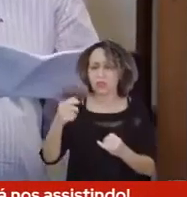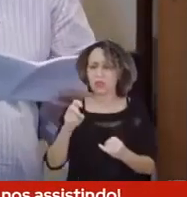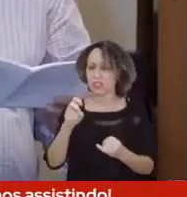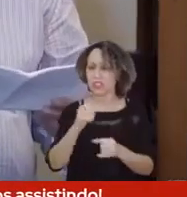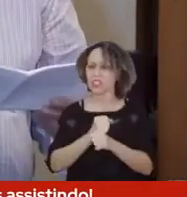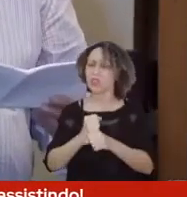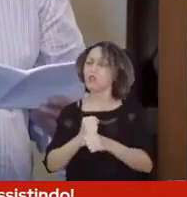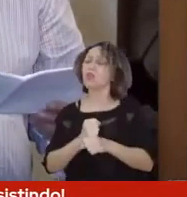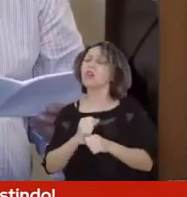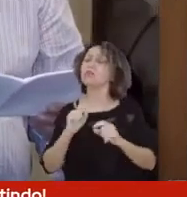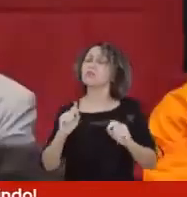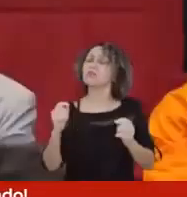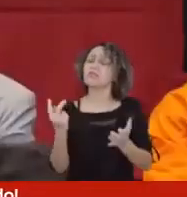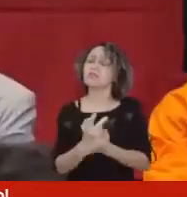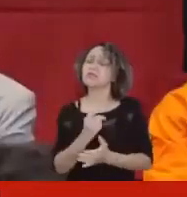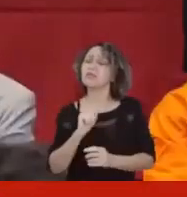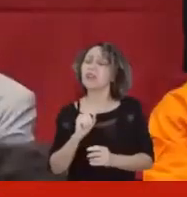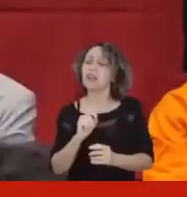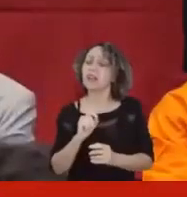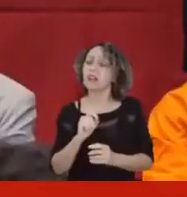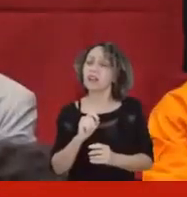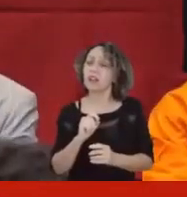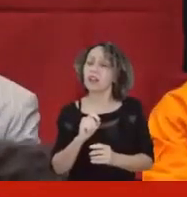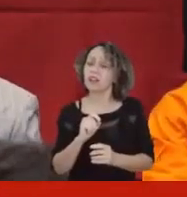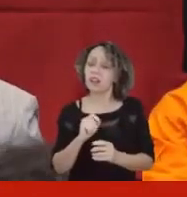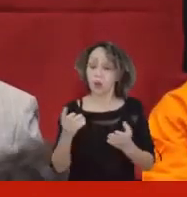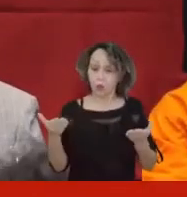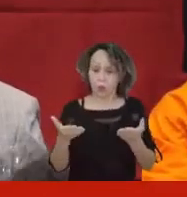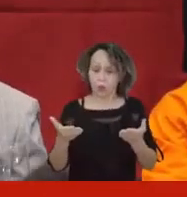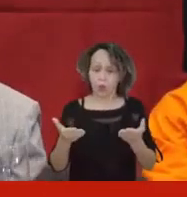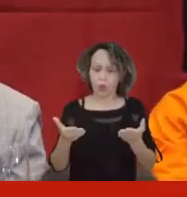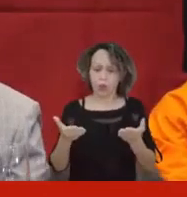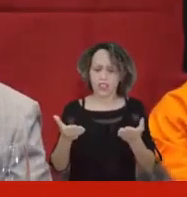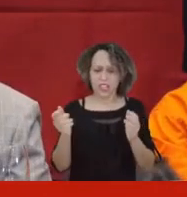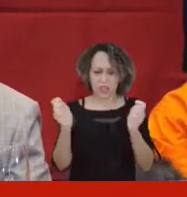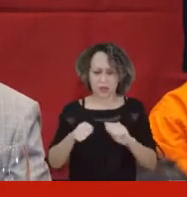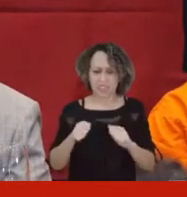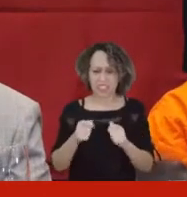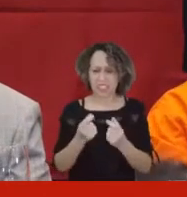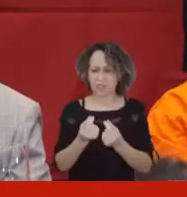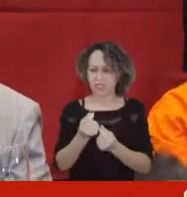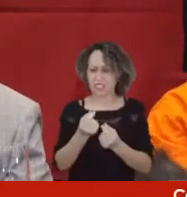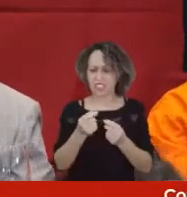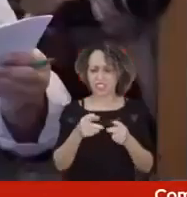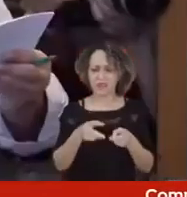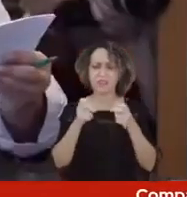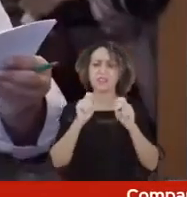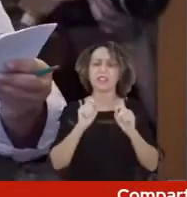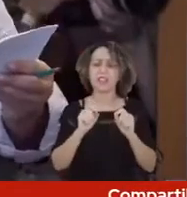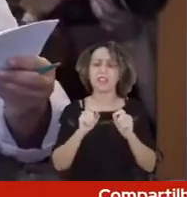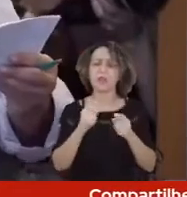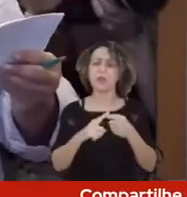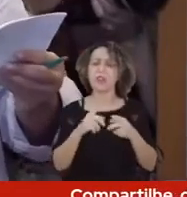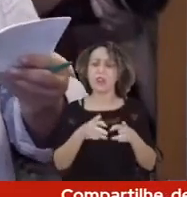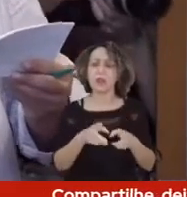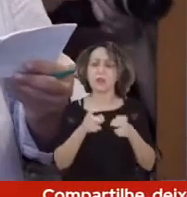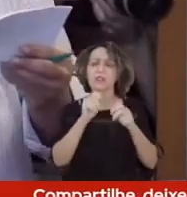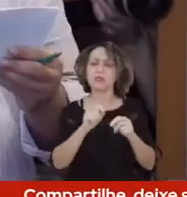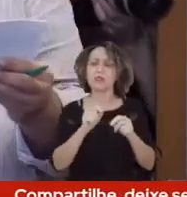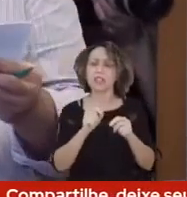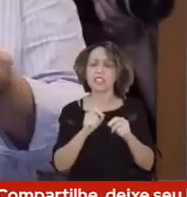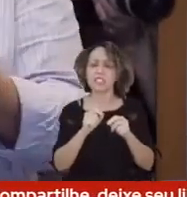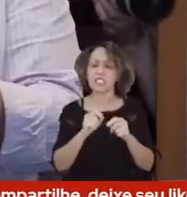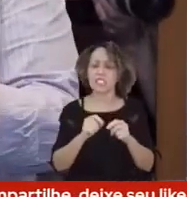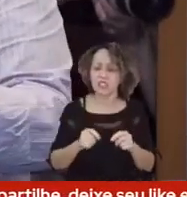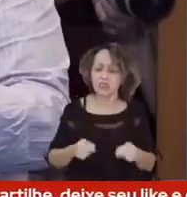seguinte, assim, hoje, capacidade financeira, por quê? Porque a Petrobras e suas despesas, amortizações,